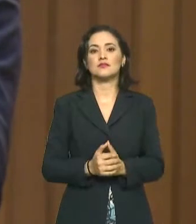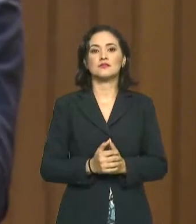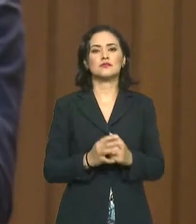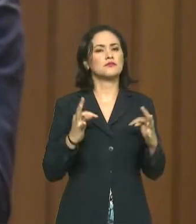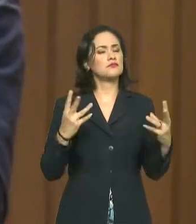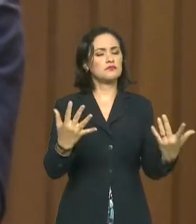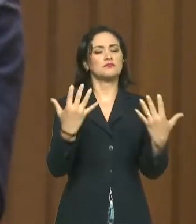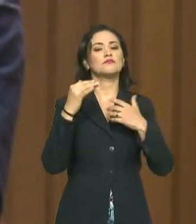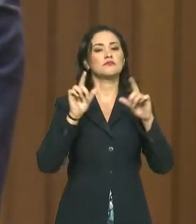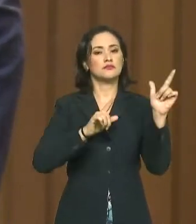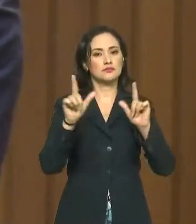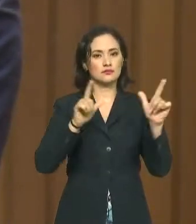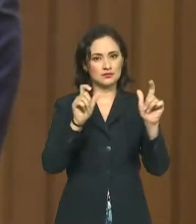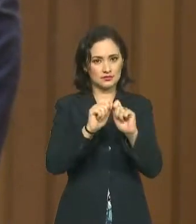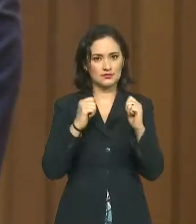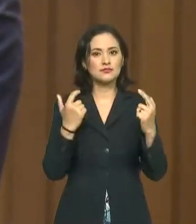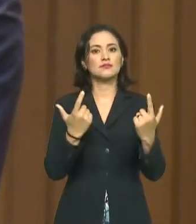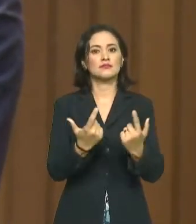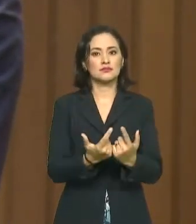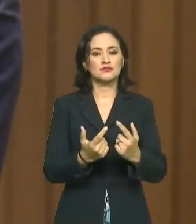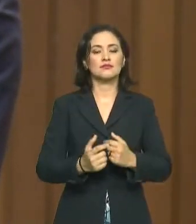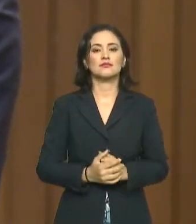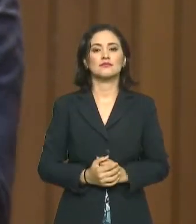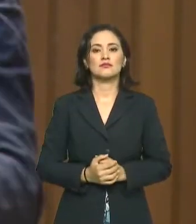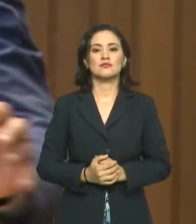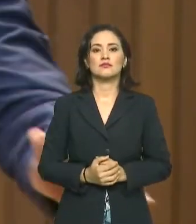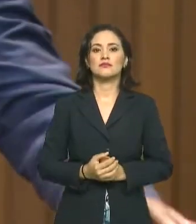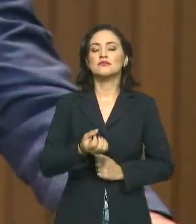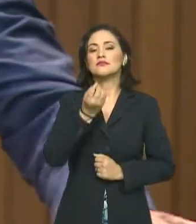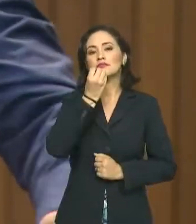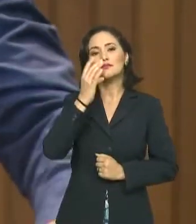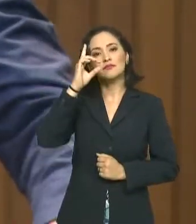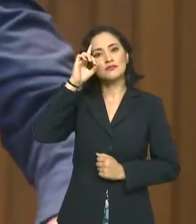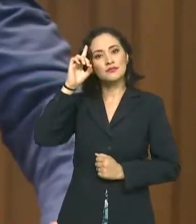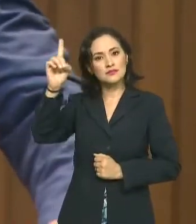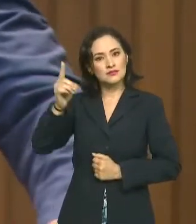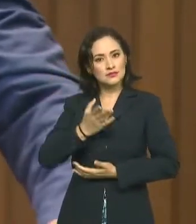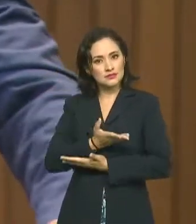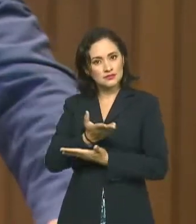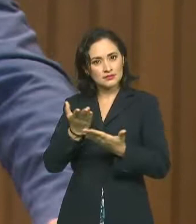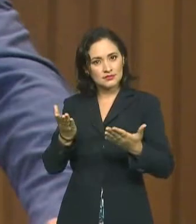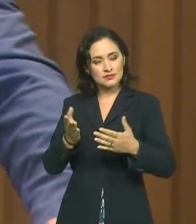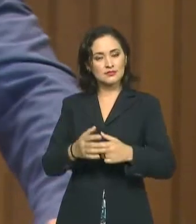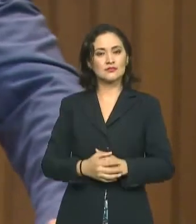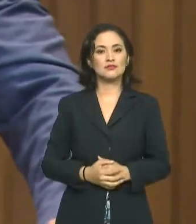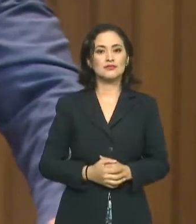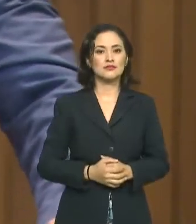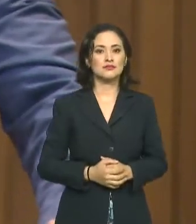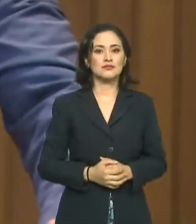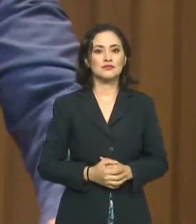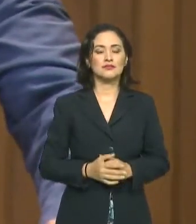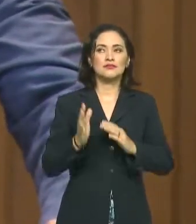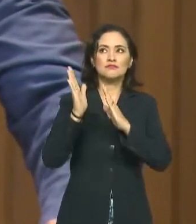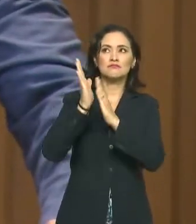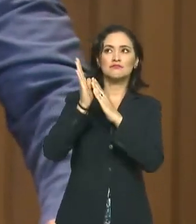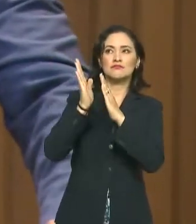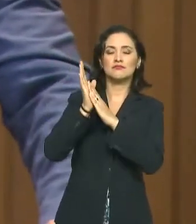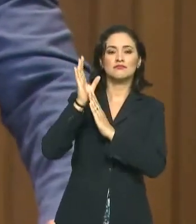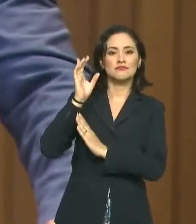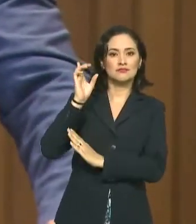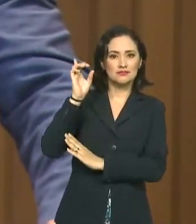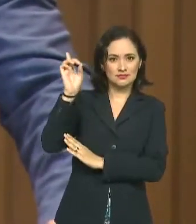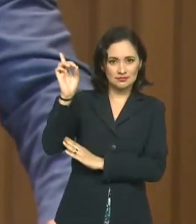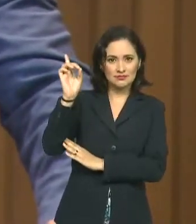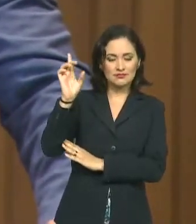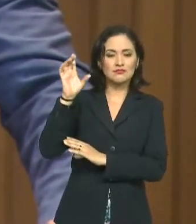telespectadores que nos acompanham por meio da TV Assembleia, o nosso mais cordial bom dia. Que Deus seja louvado, que